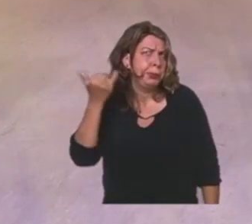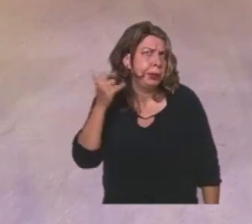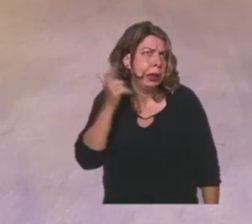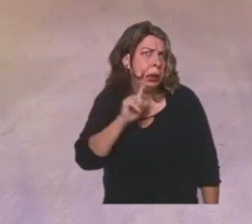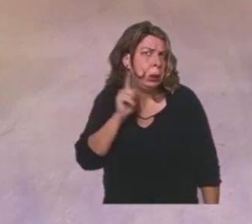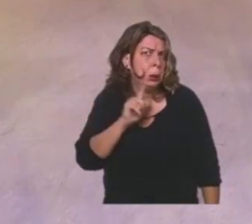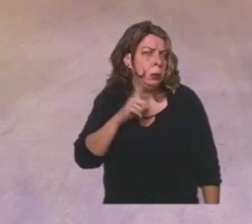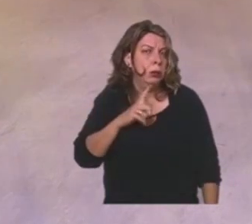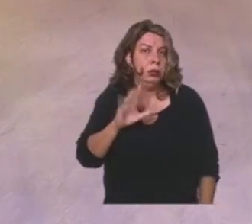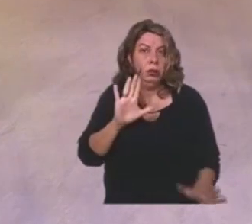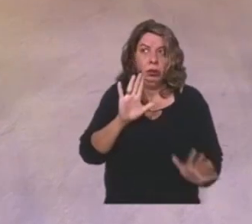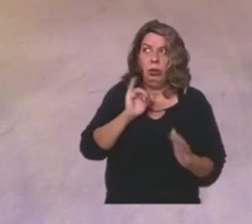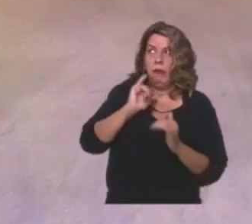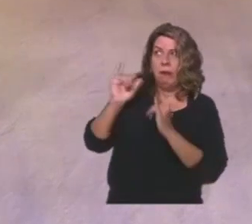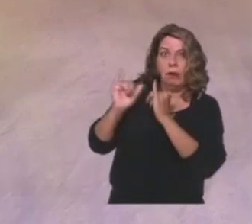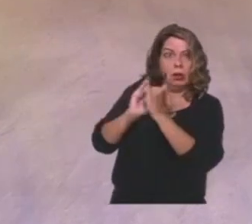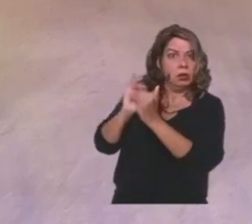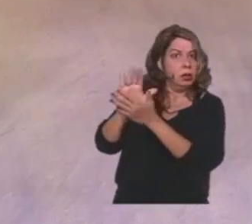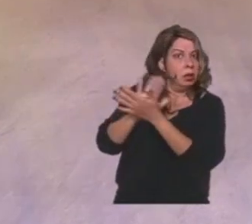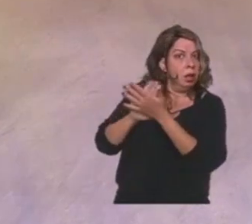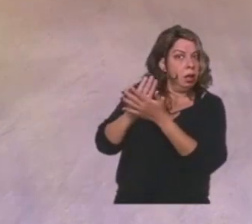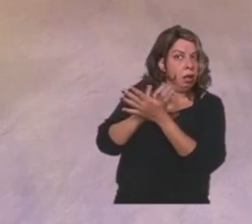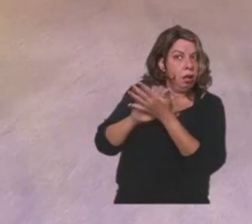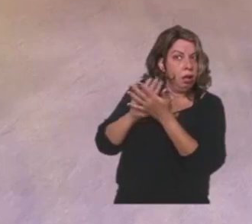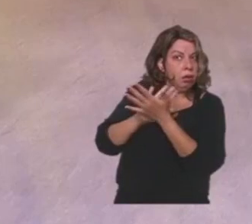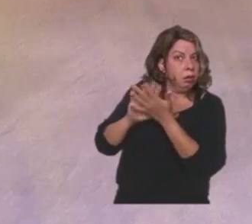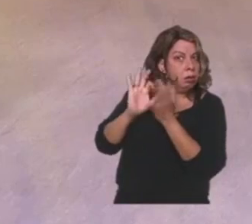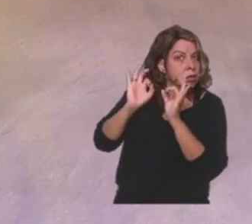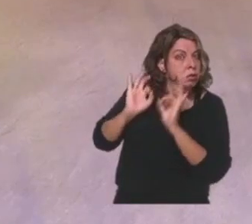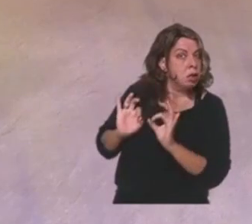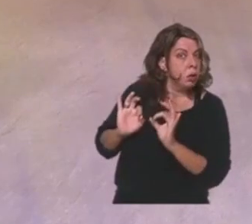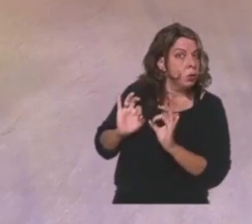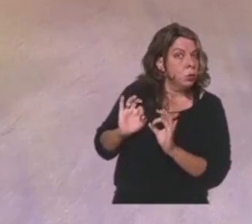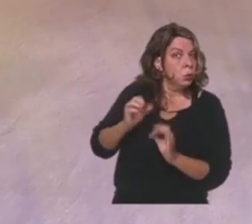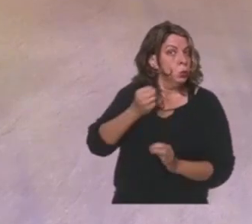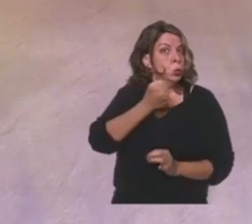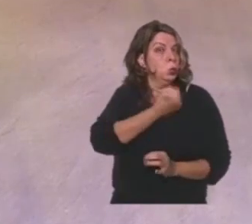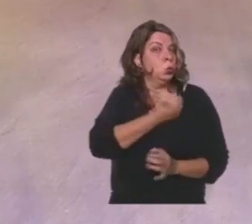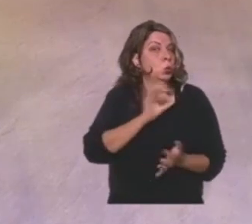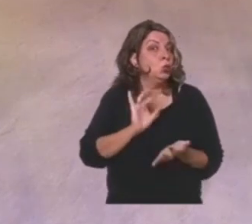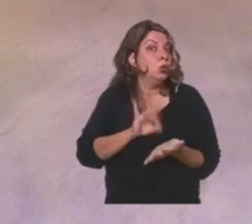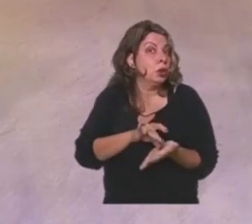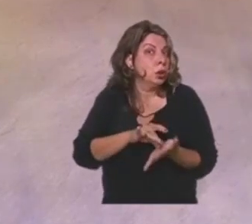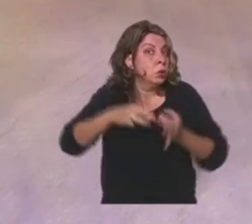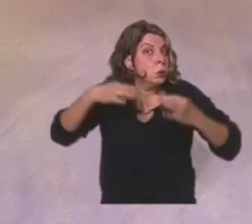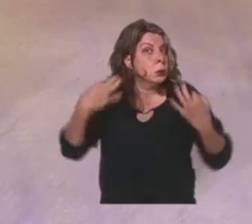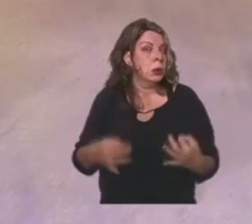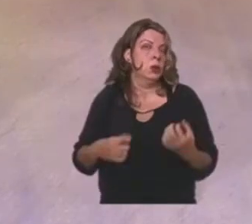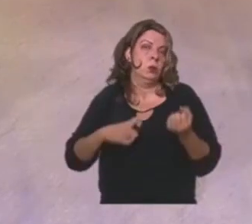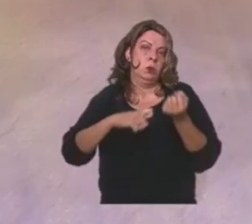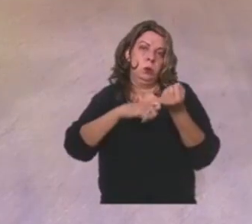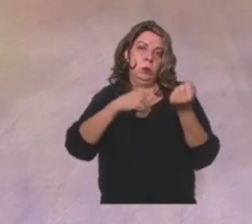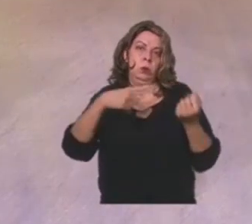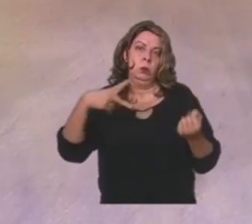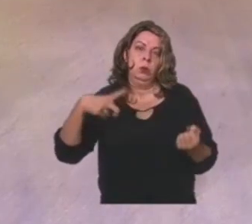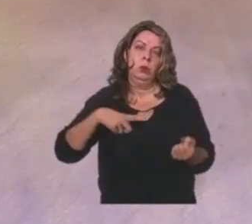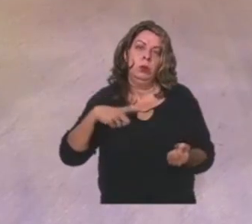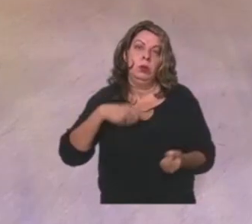informações que estão te pedindo. Você não passa nenhuma informação sem ter ciência que é do número oficial. Aí você pode entrar em contato,